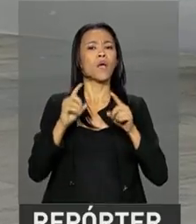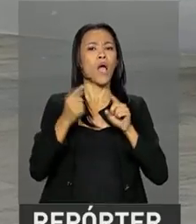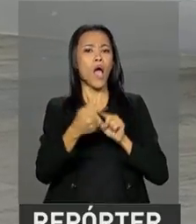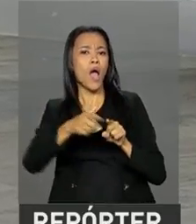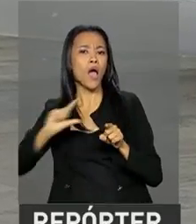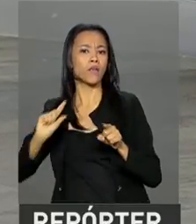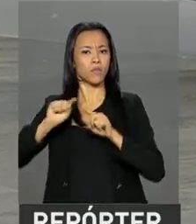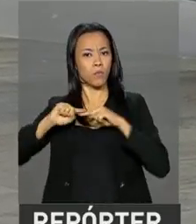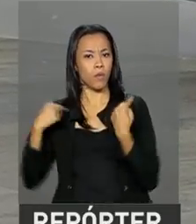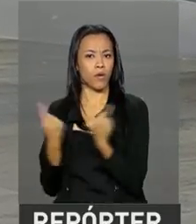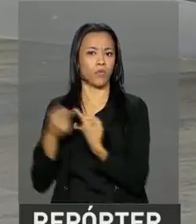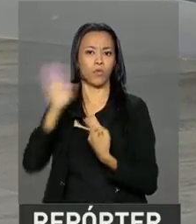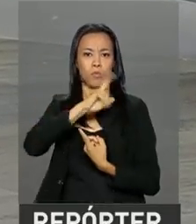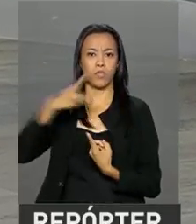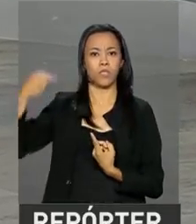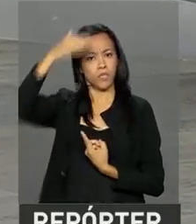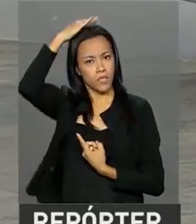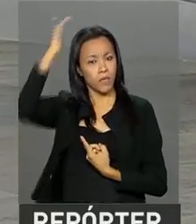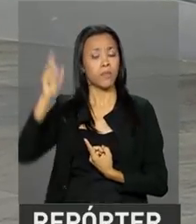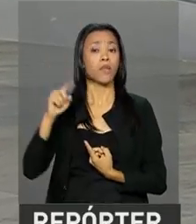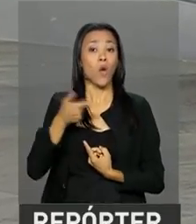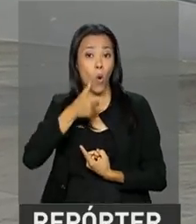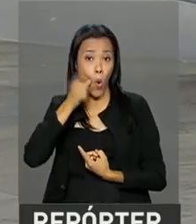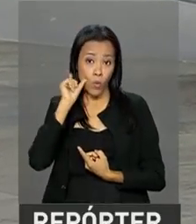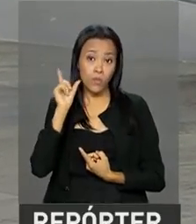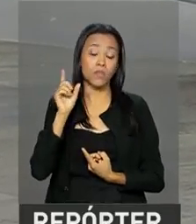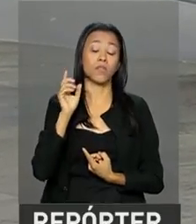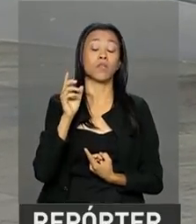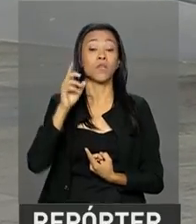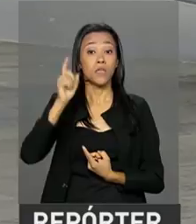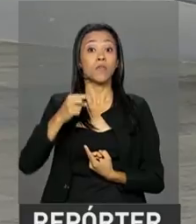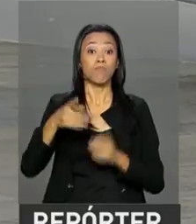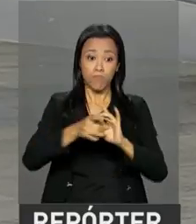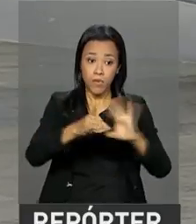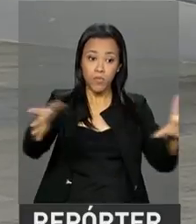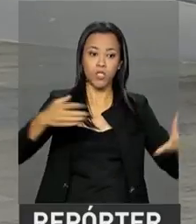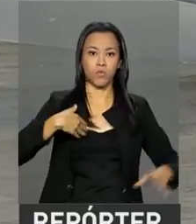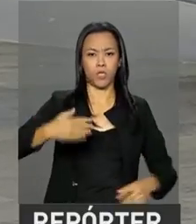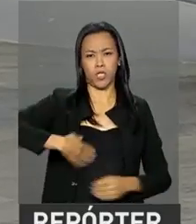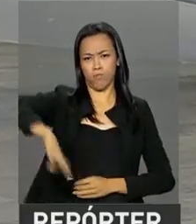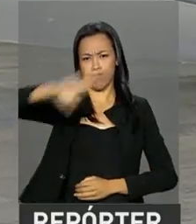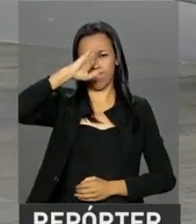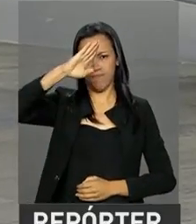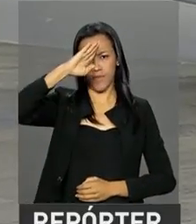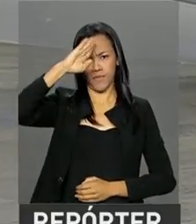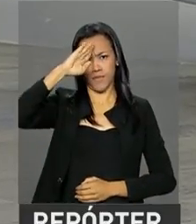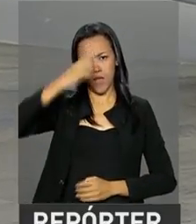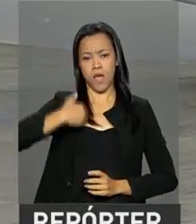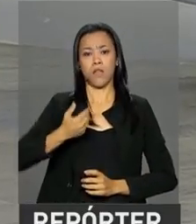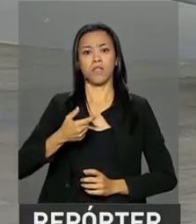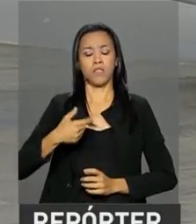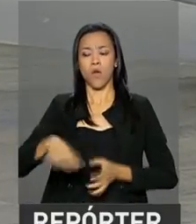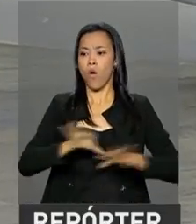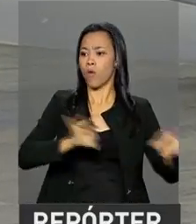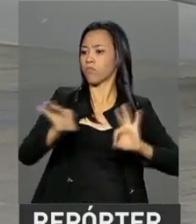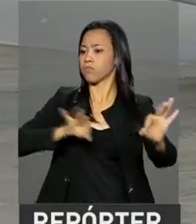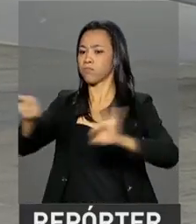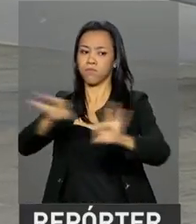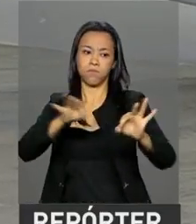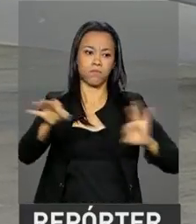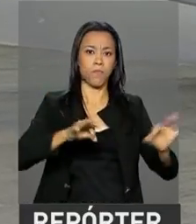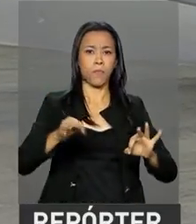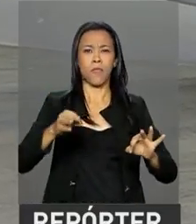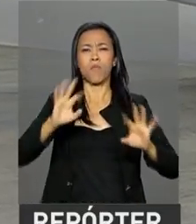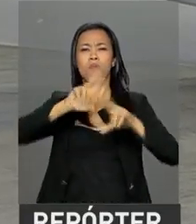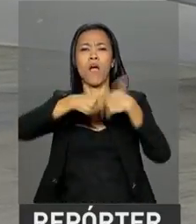o presidente michel temer a medida de ontem permitiu que os militares atuassem no restabelecimento da normalidade após o